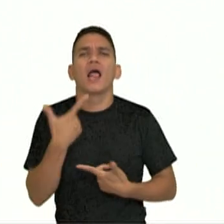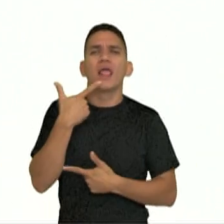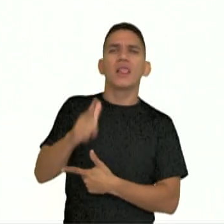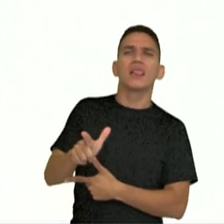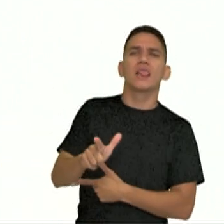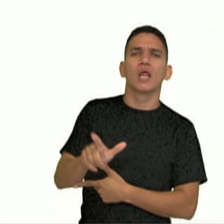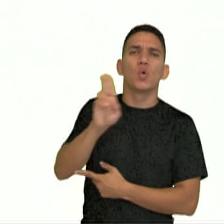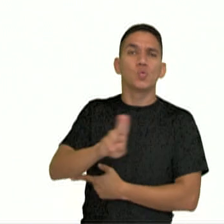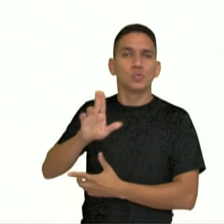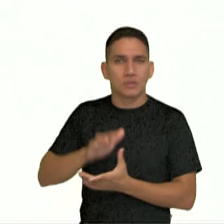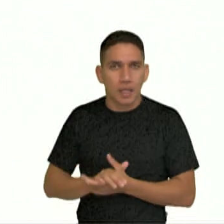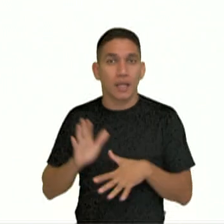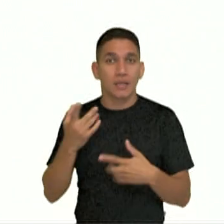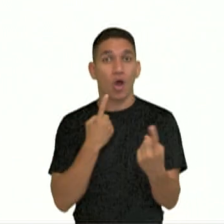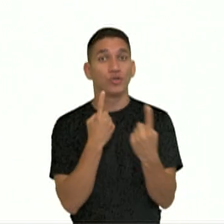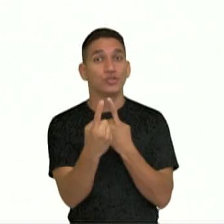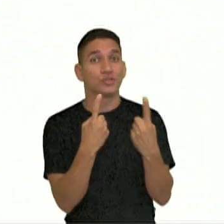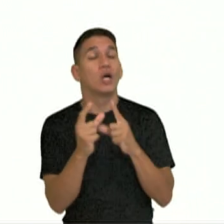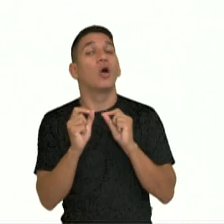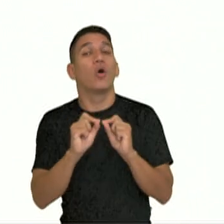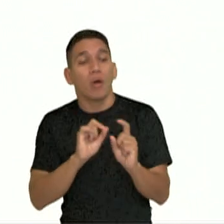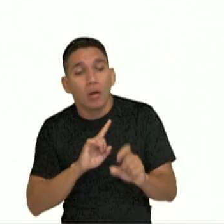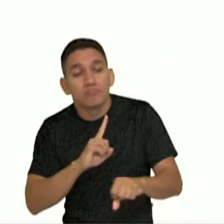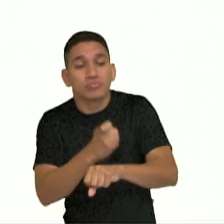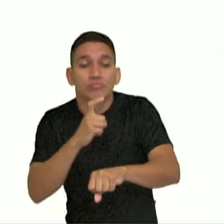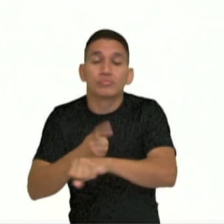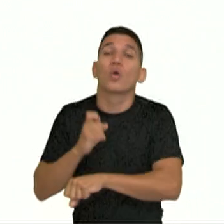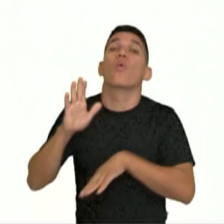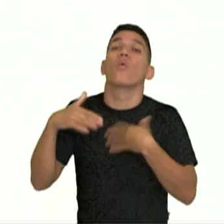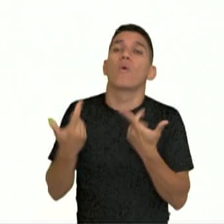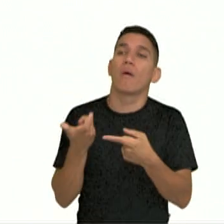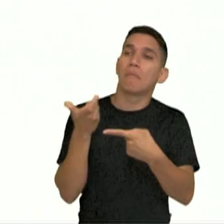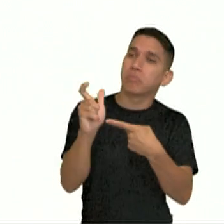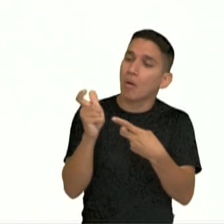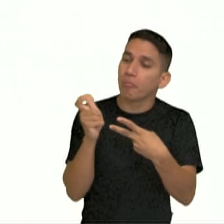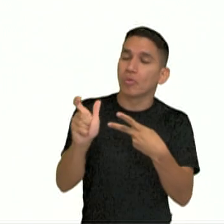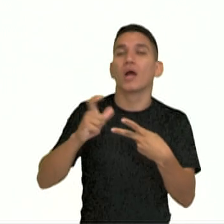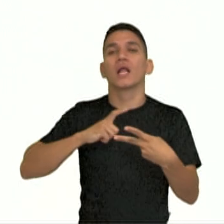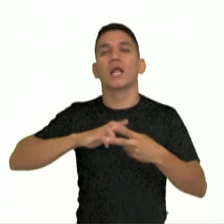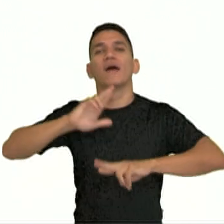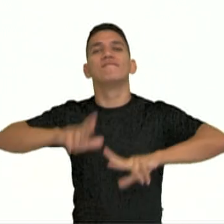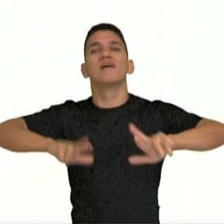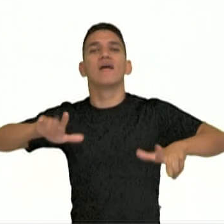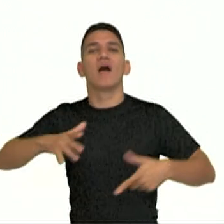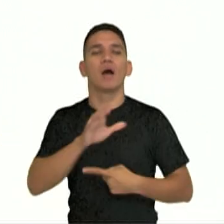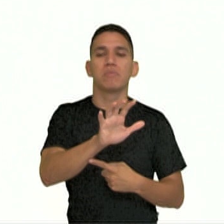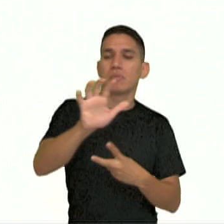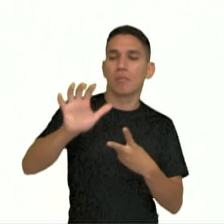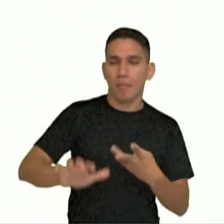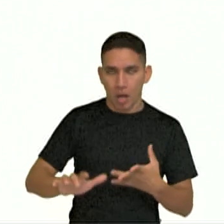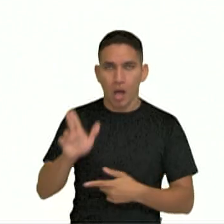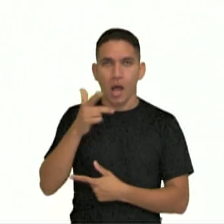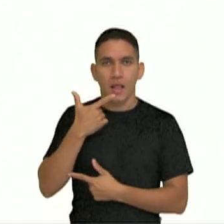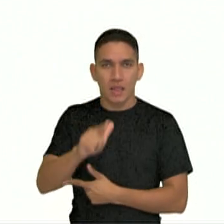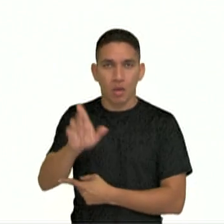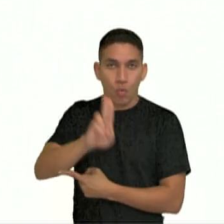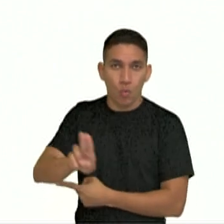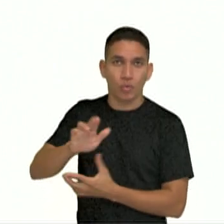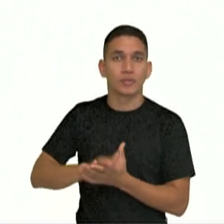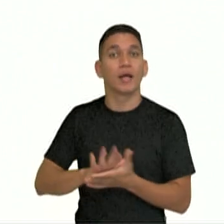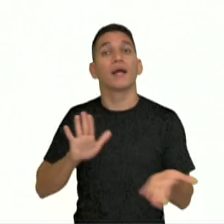falada? Então nesse diálogo, né? Então era para vocês extraírem ali do diálogo, né, essa variedade regional da língua falada. Então